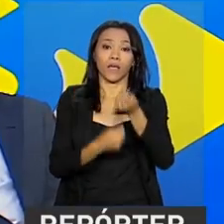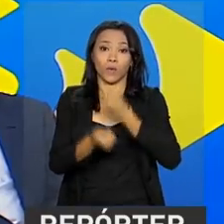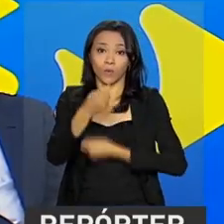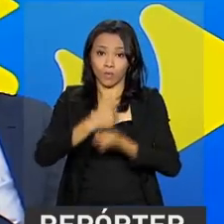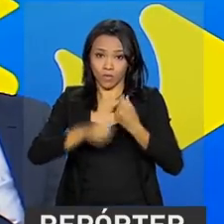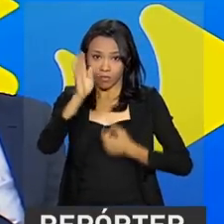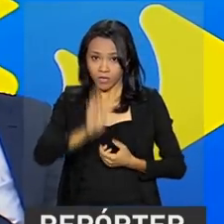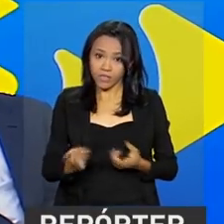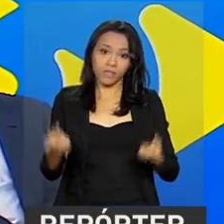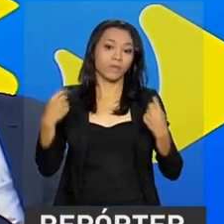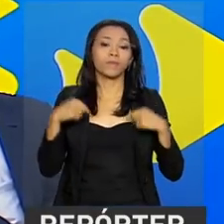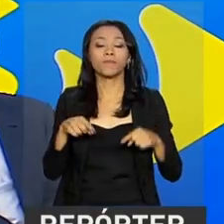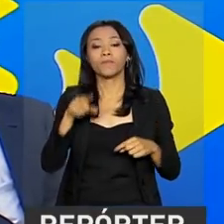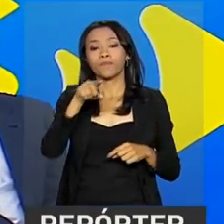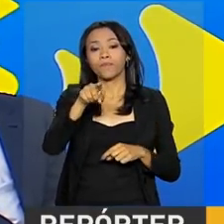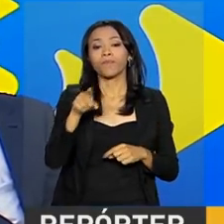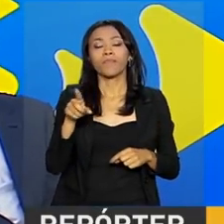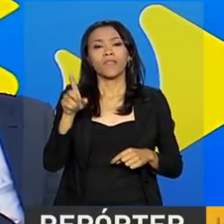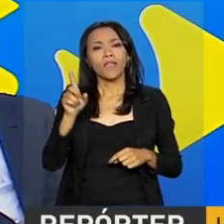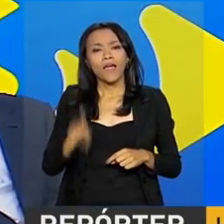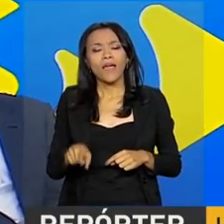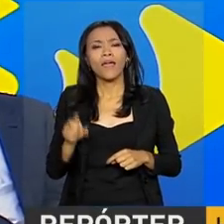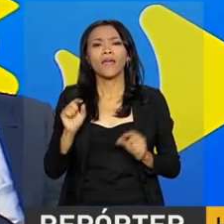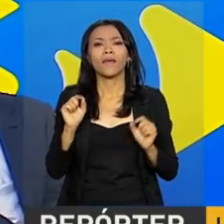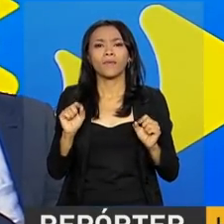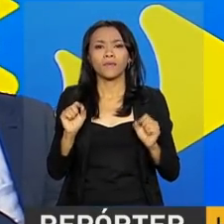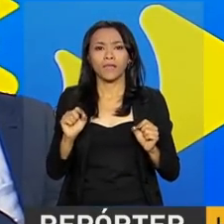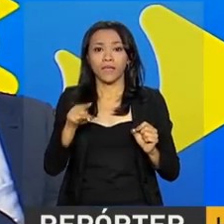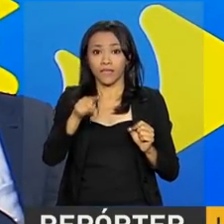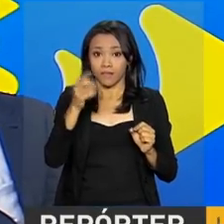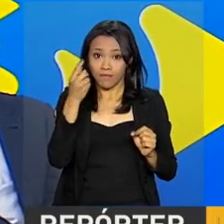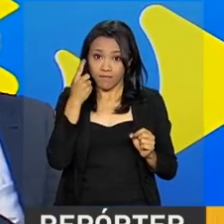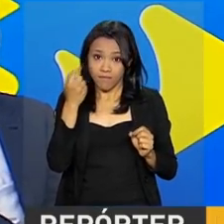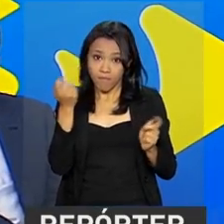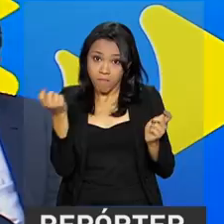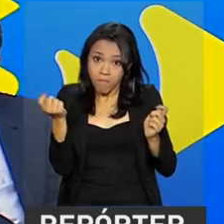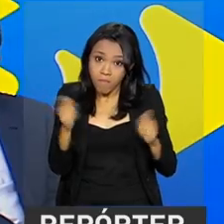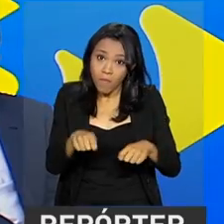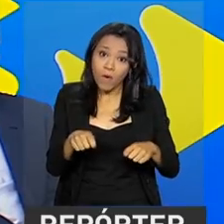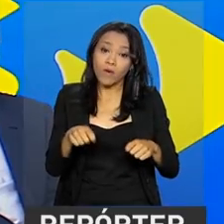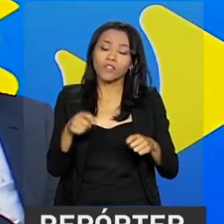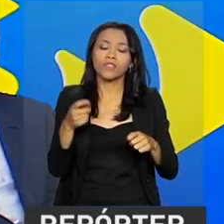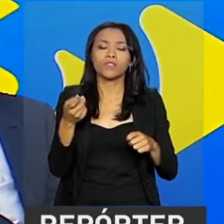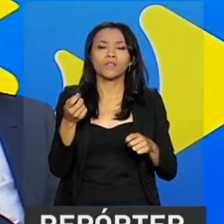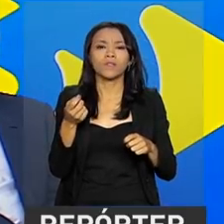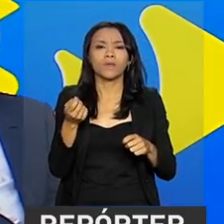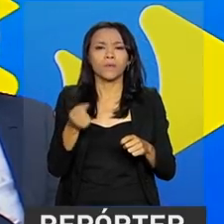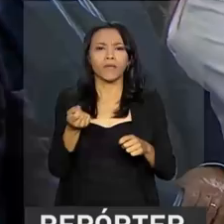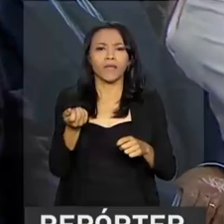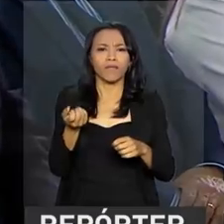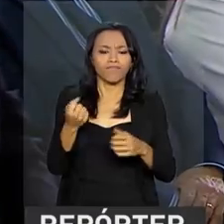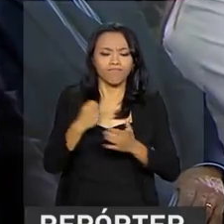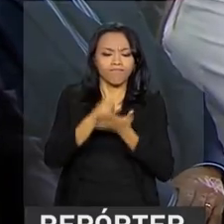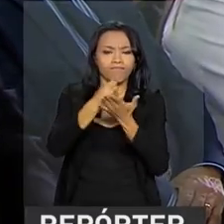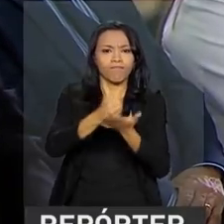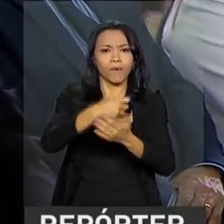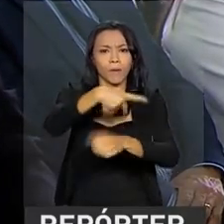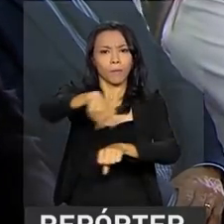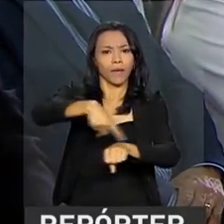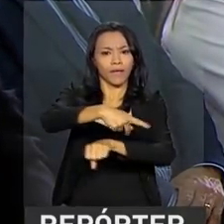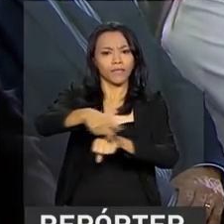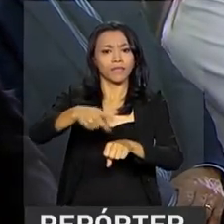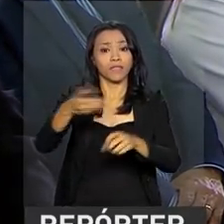exatamente por isso que volta o crescimento e desta vez forte sustentável para o país o brasil